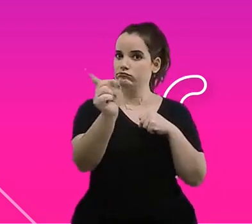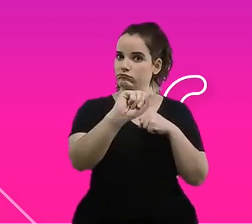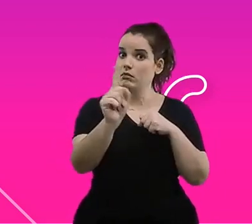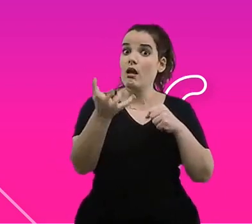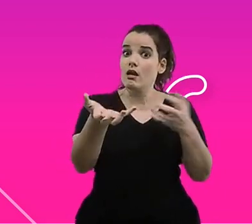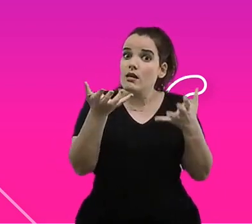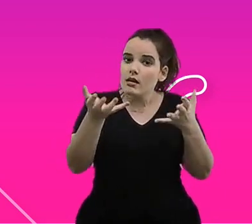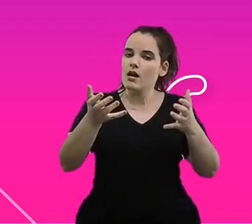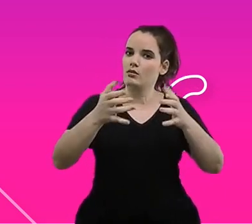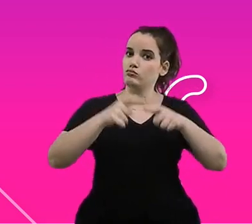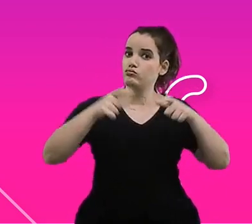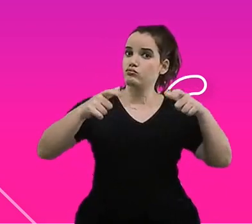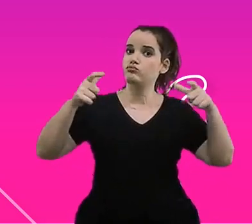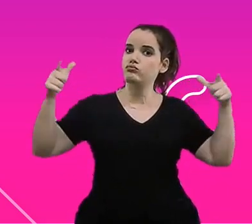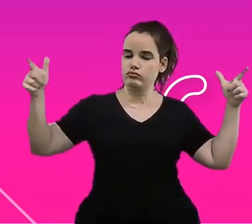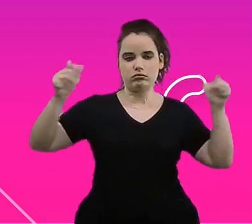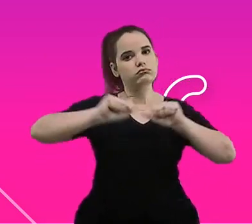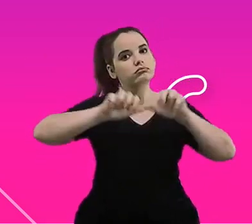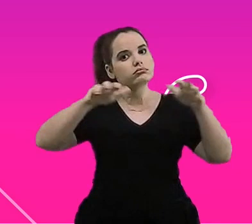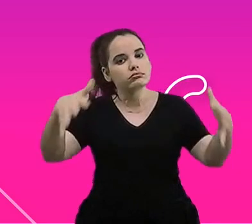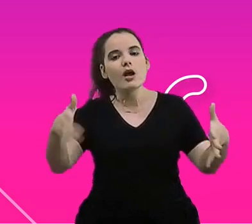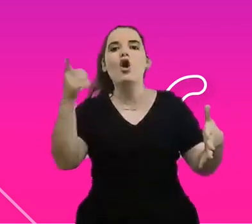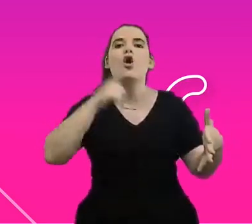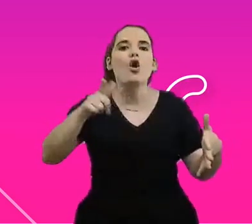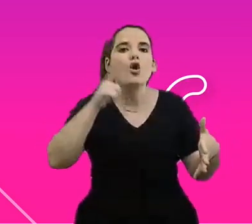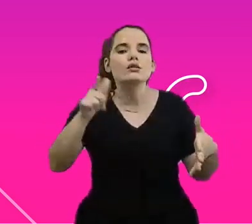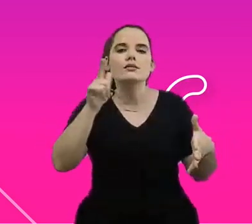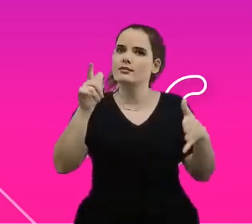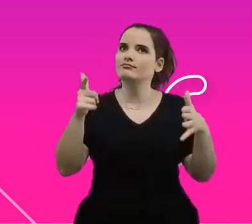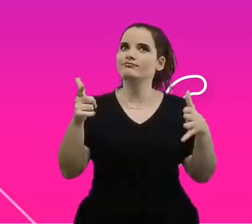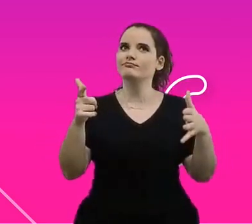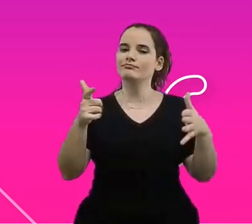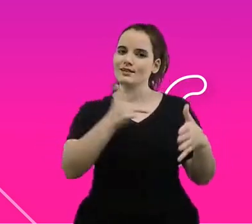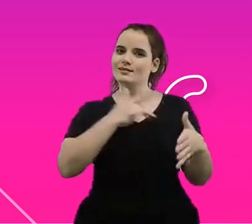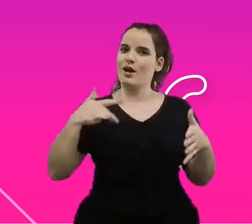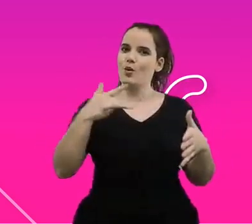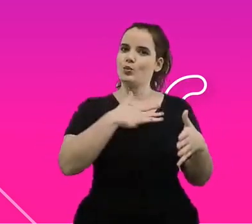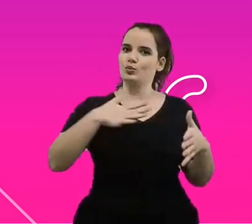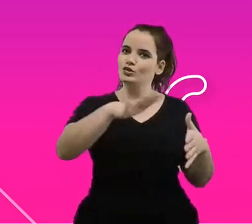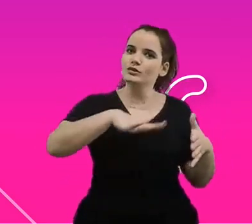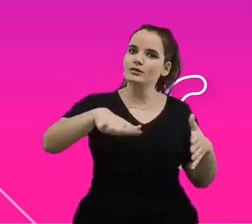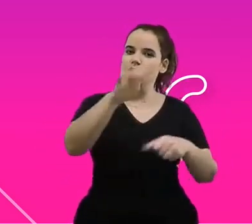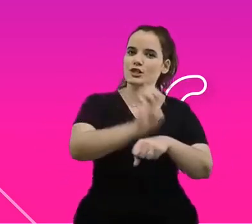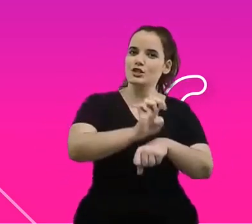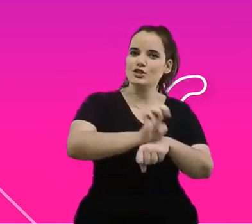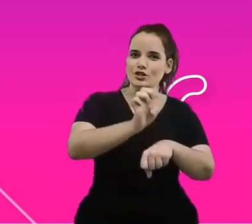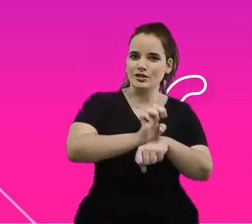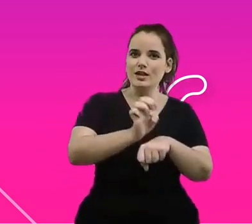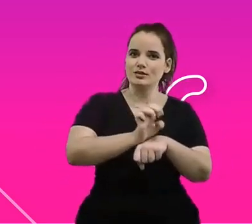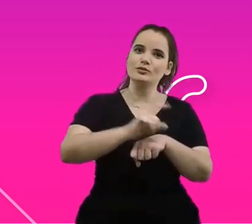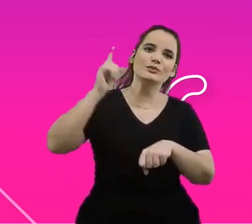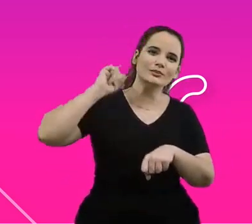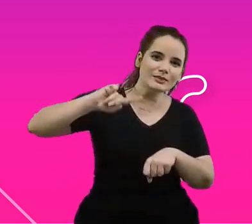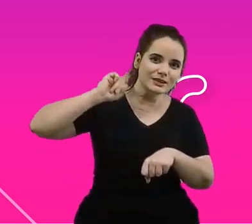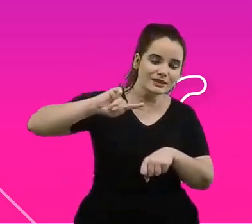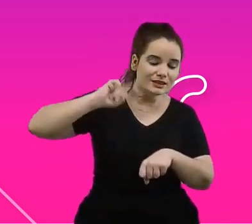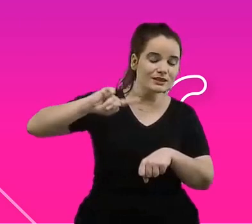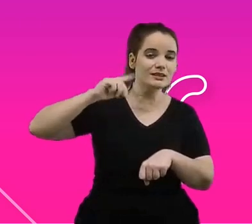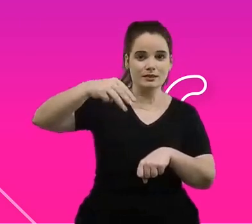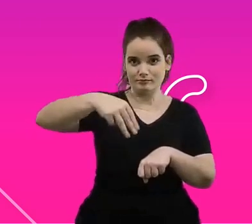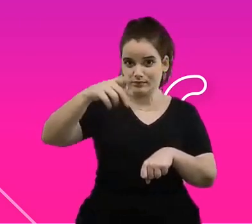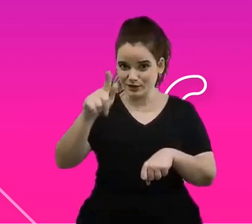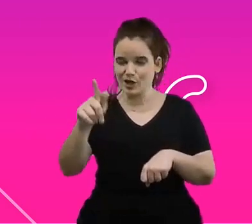se torne um legado para a saúde de Minas Gerais. Como acho que todo mundo sabe, esse ano não foi um ano